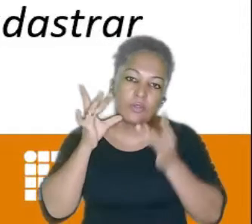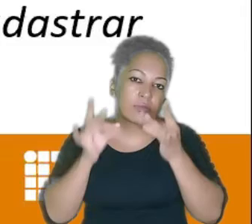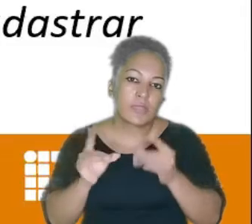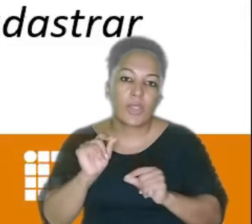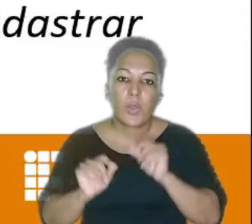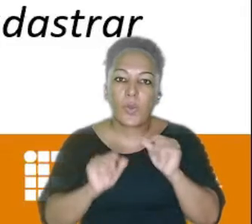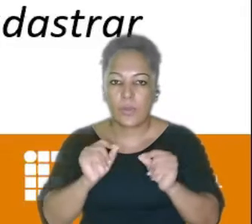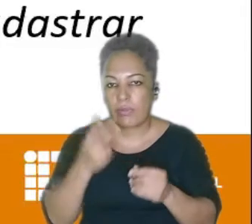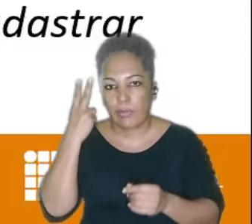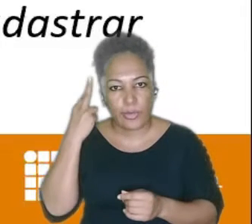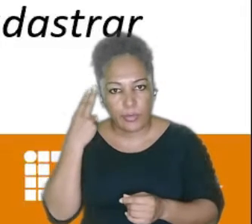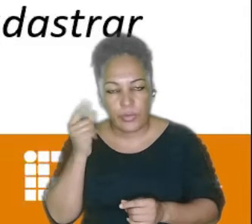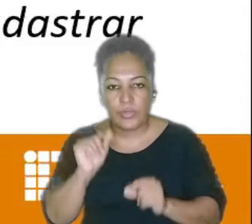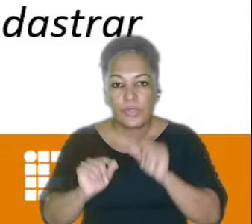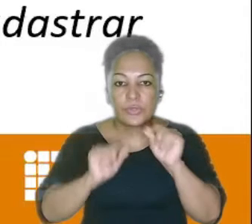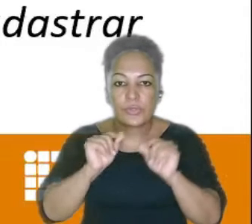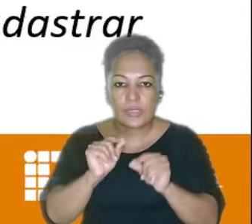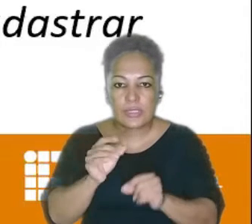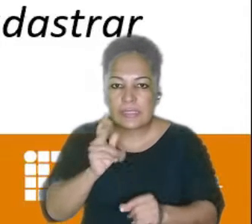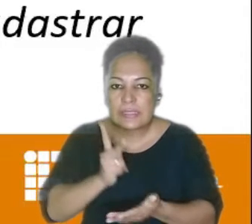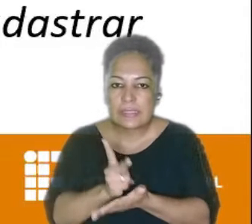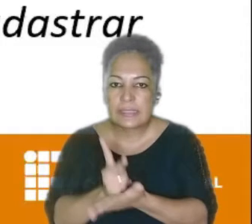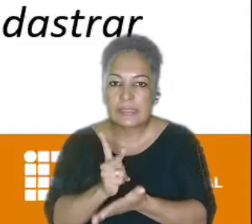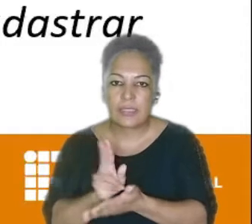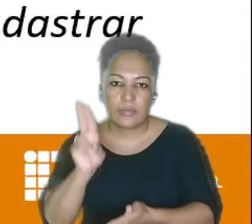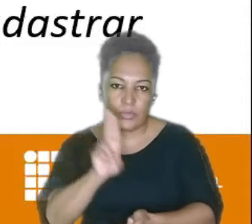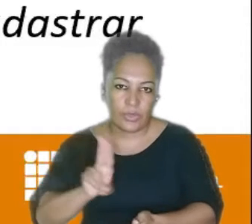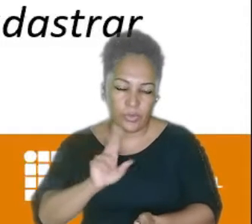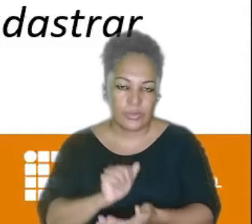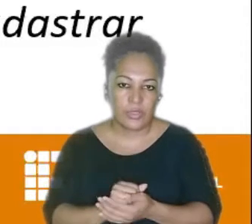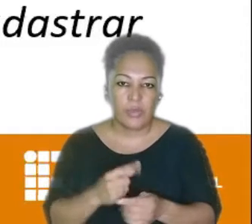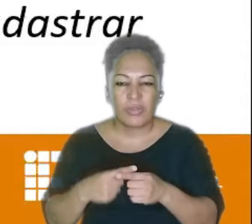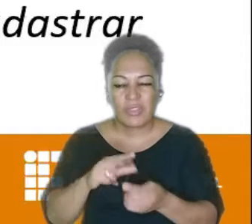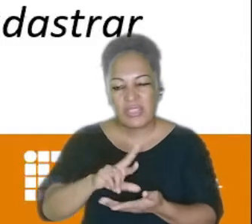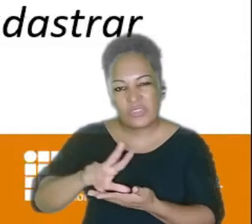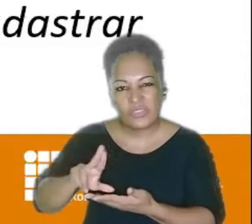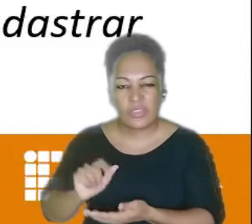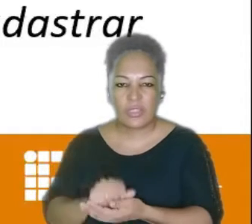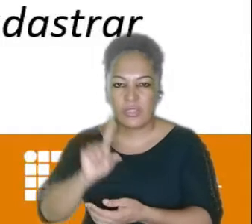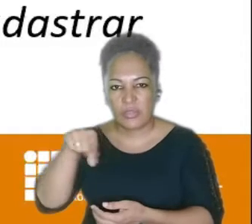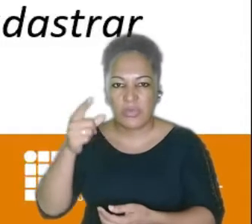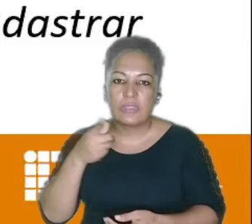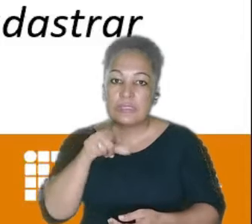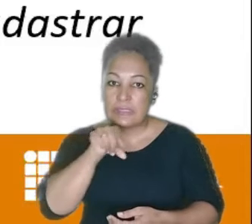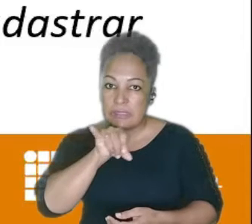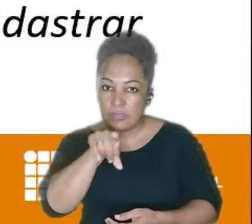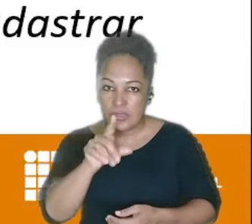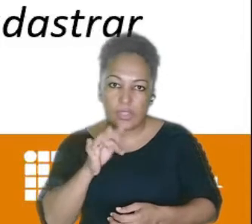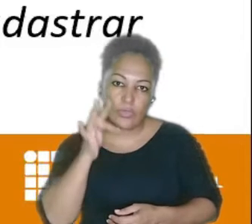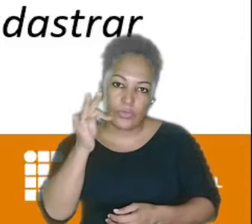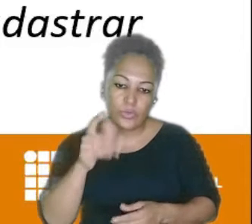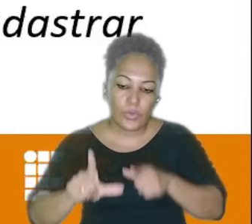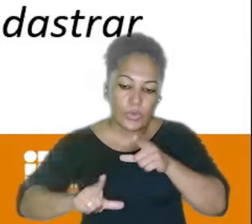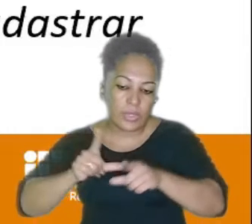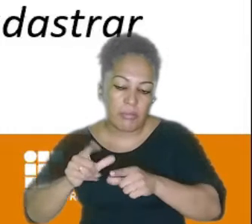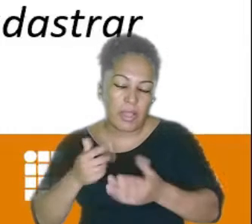exceções, vamos falar normalmente do que é quase sempre, tá? Porque as exceções, se vocês errarem no mercado de trabalho,